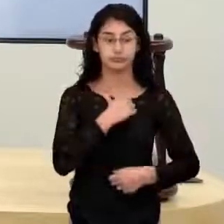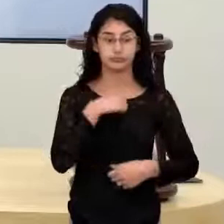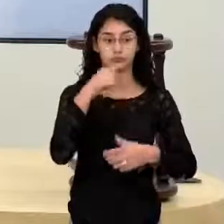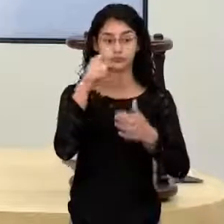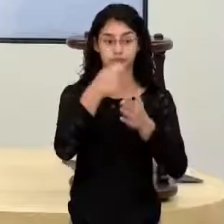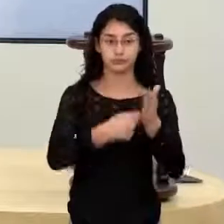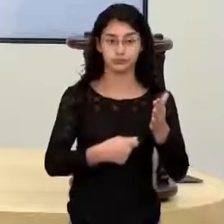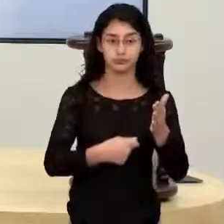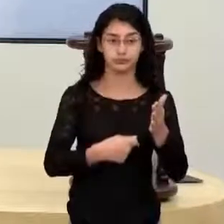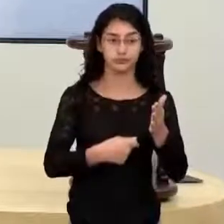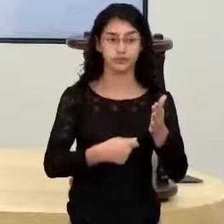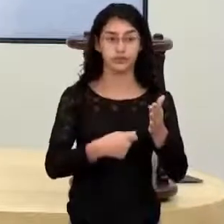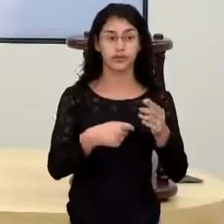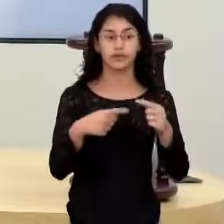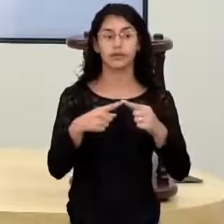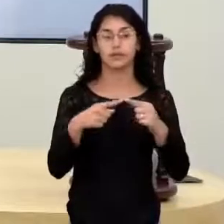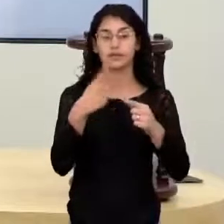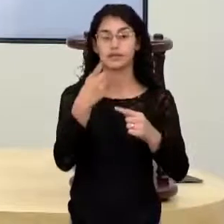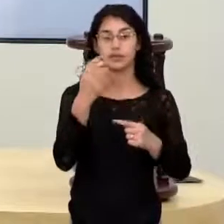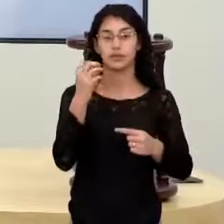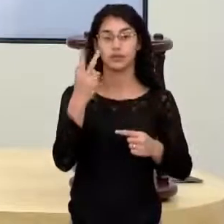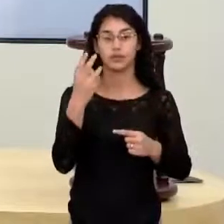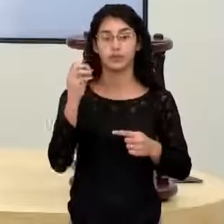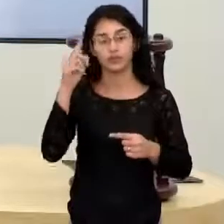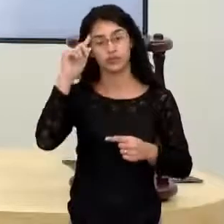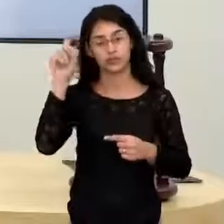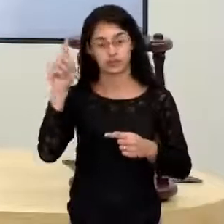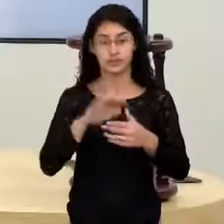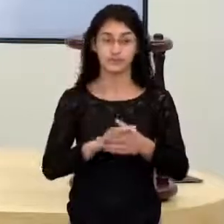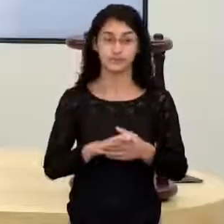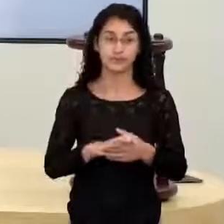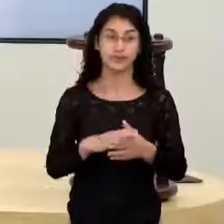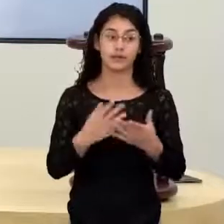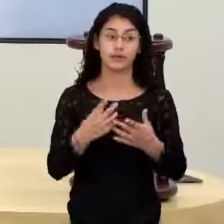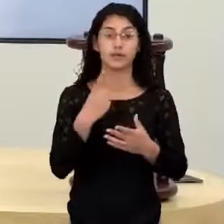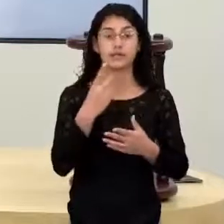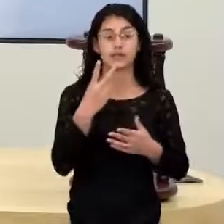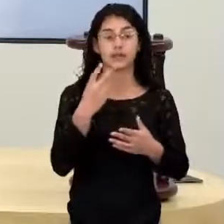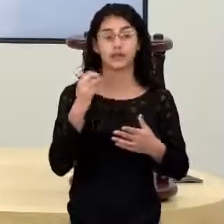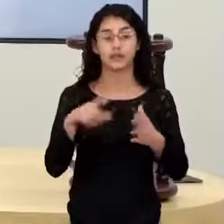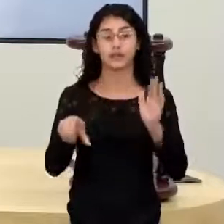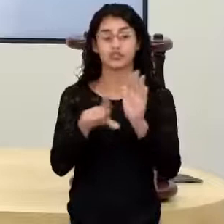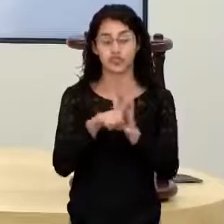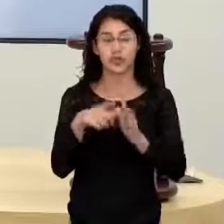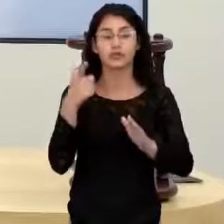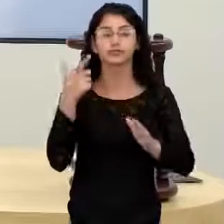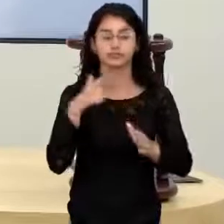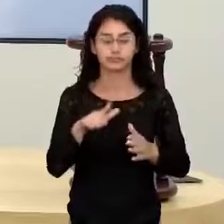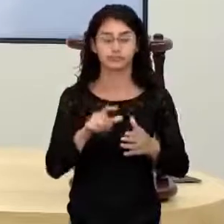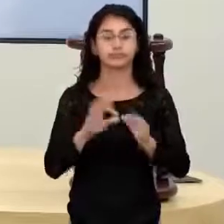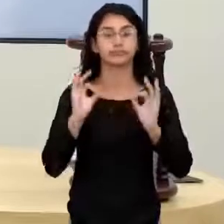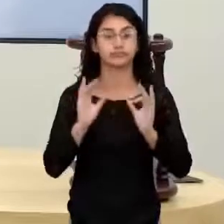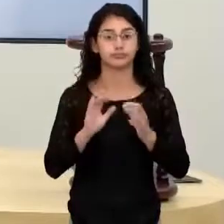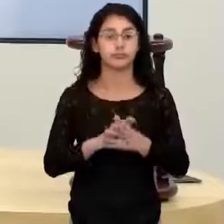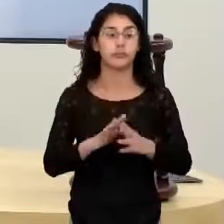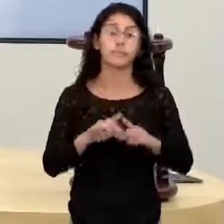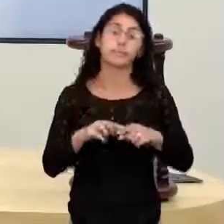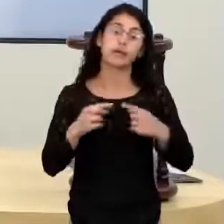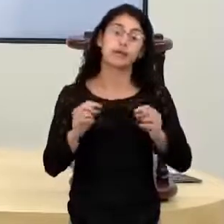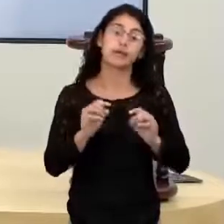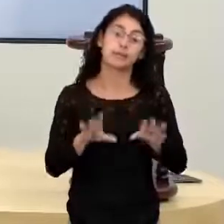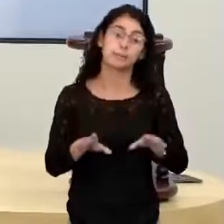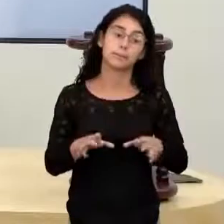tem validade de 120 dias. Então, durante 120 dias, essa lei fica valendo. Só que depois dos 120 dias,